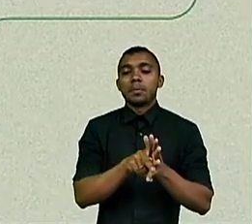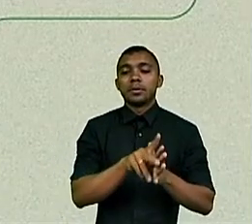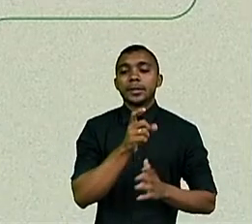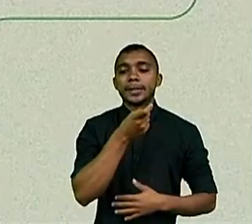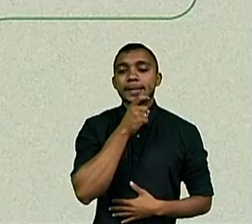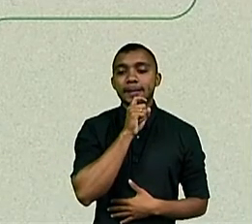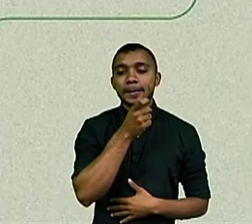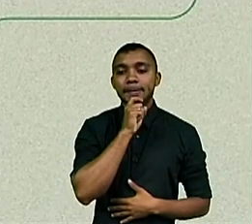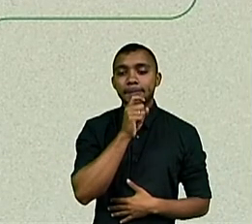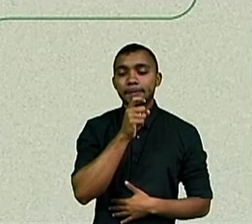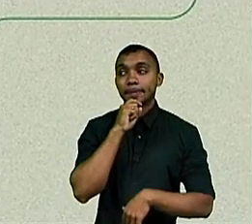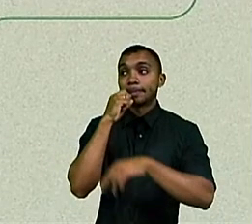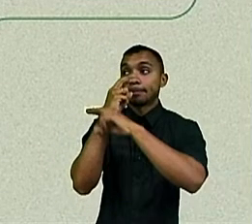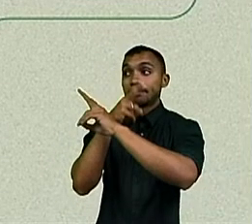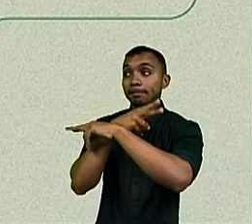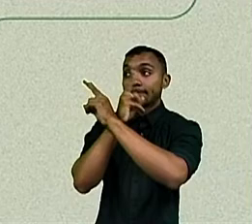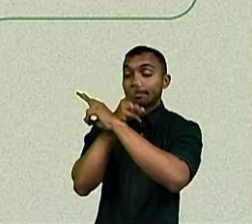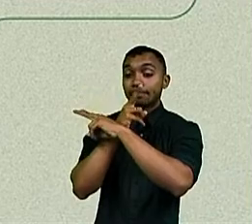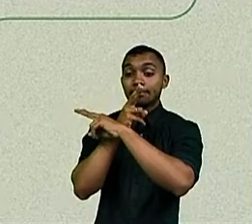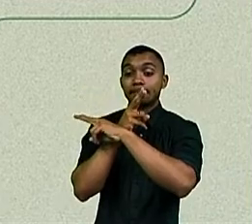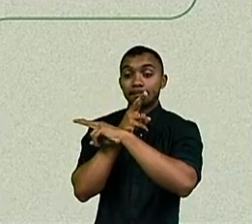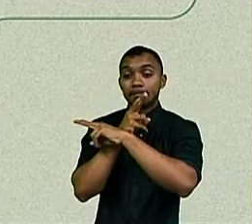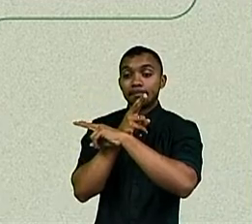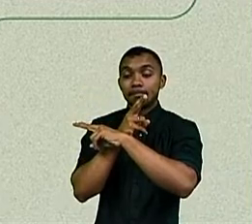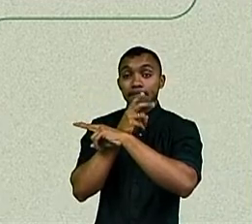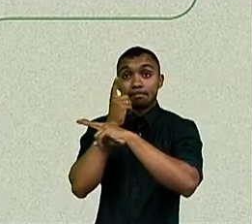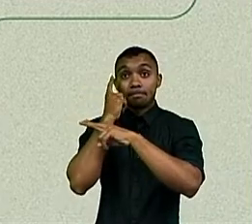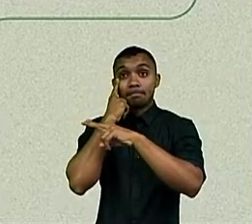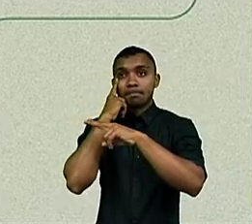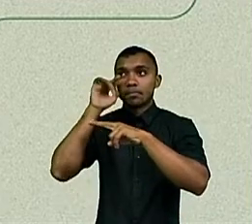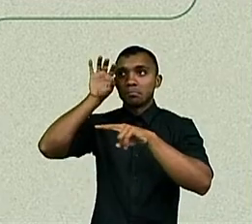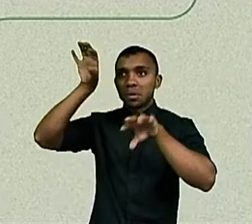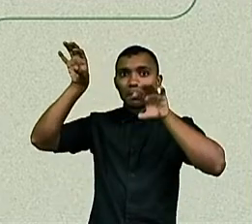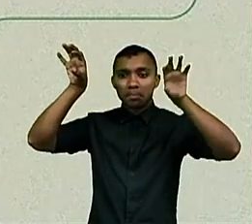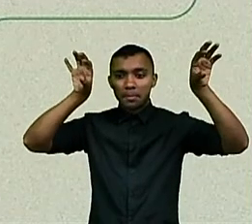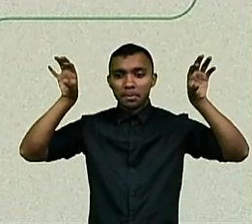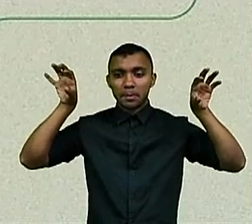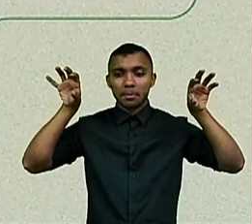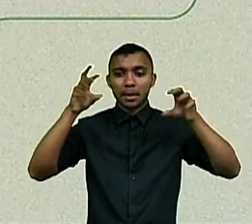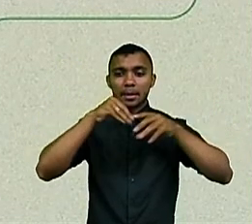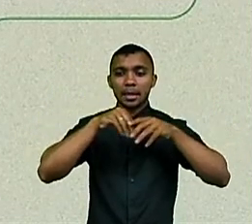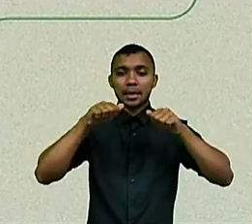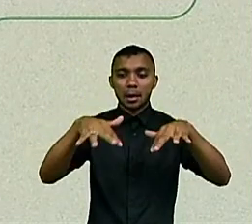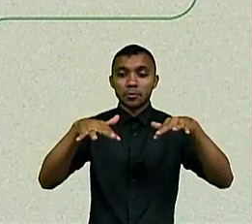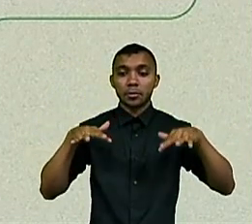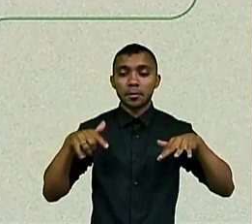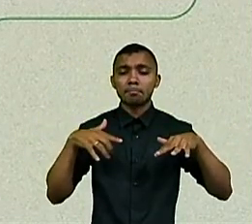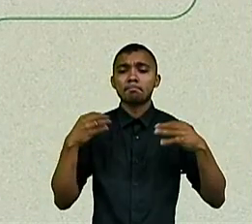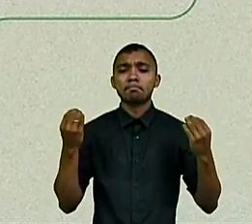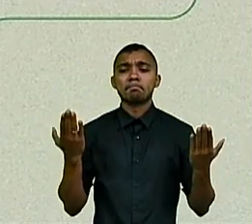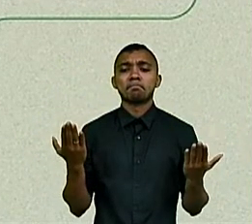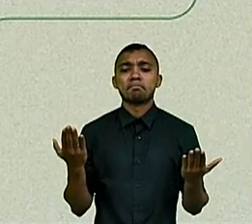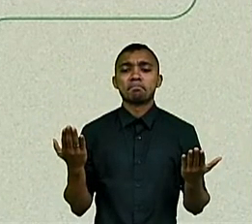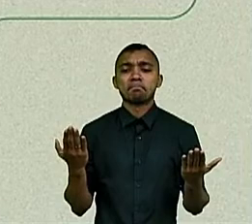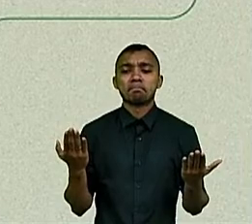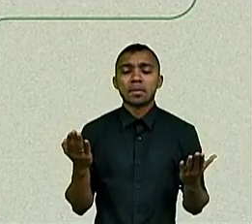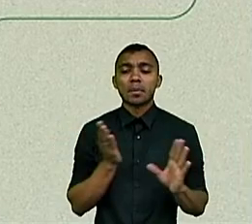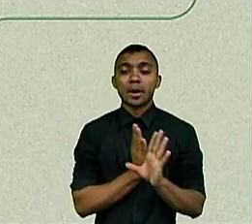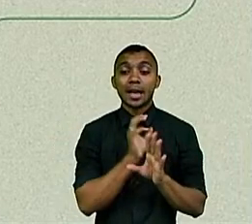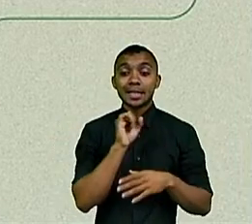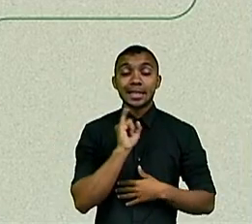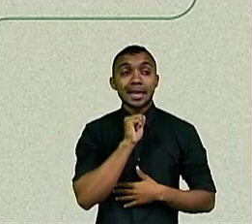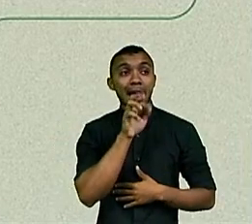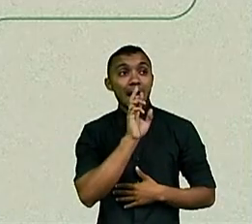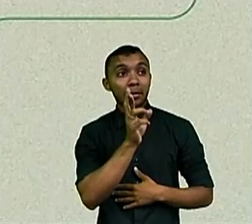estão na parte superior do auditório pelo mesmo motivo porque o ar frio sendo mais